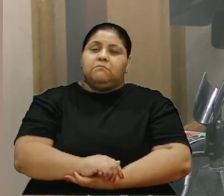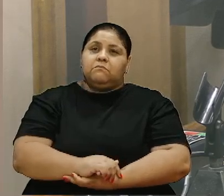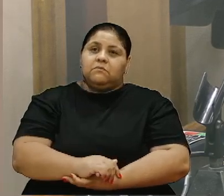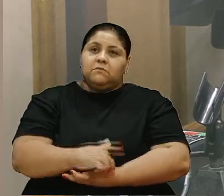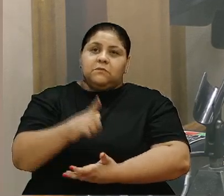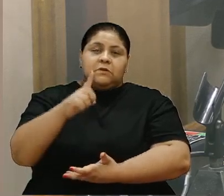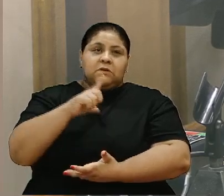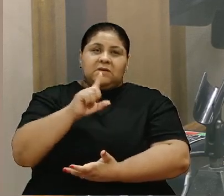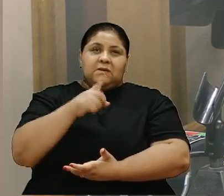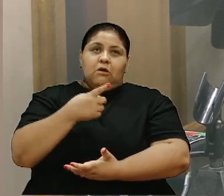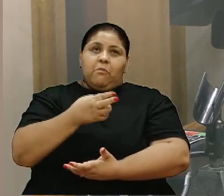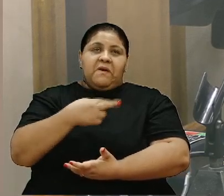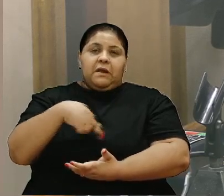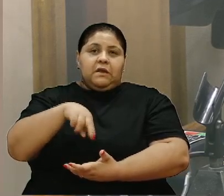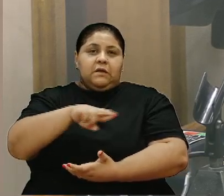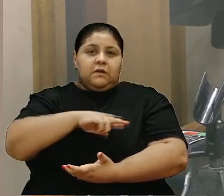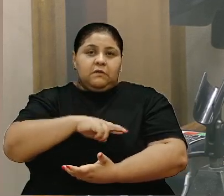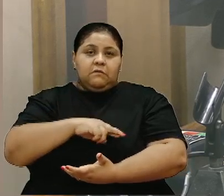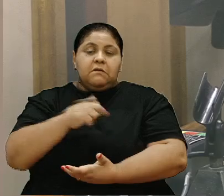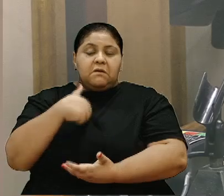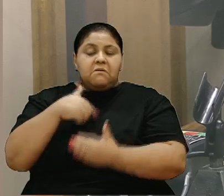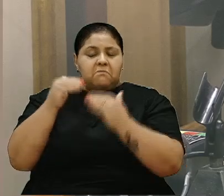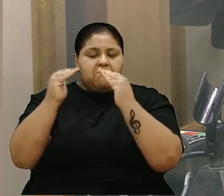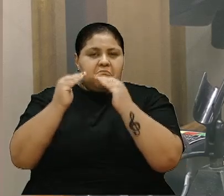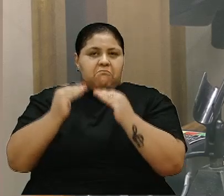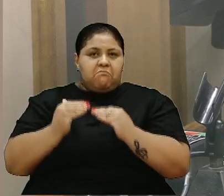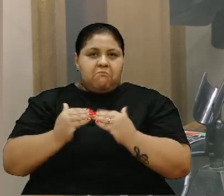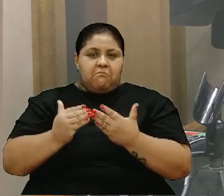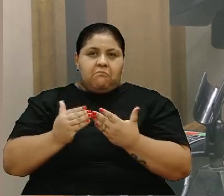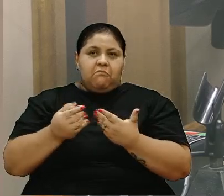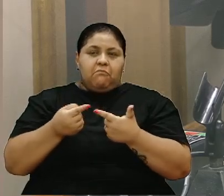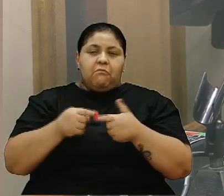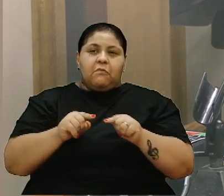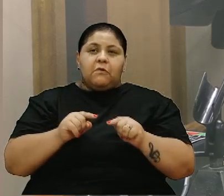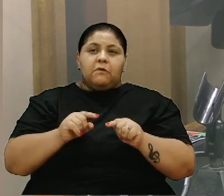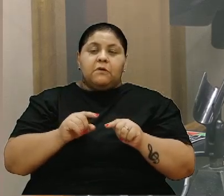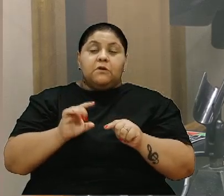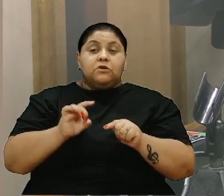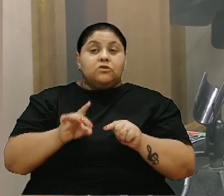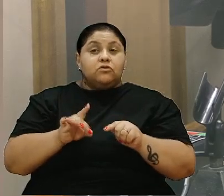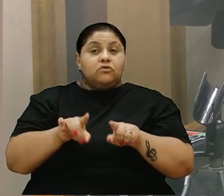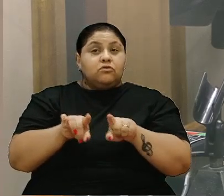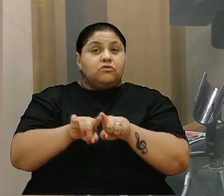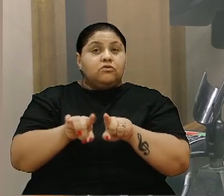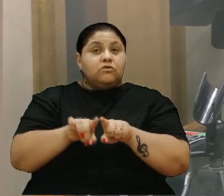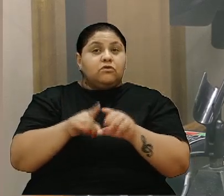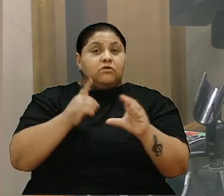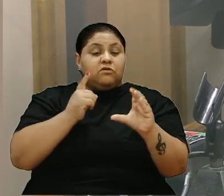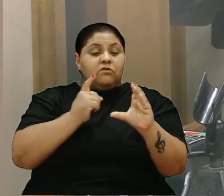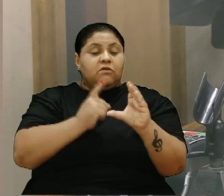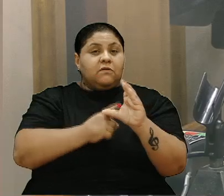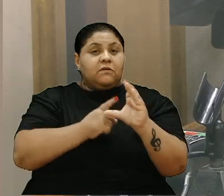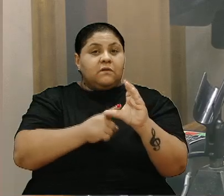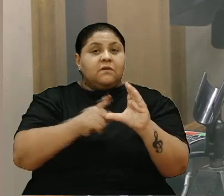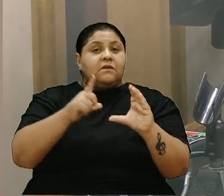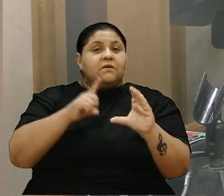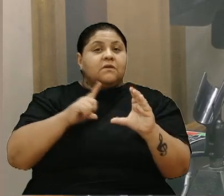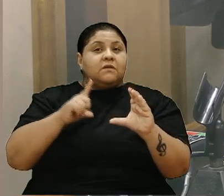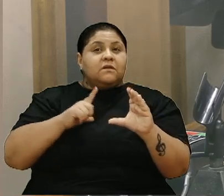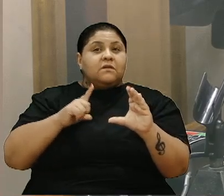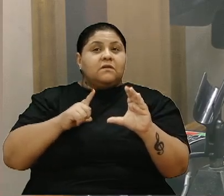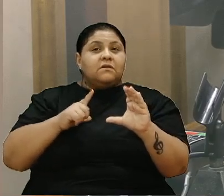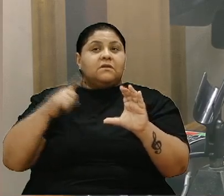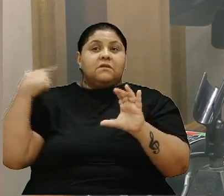uma religião, e eu concordo que não é uma religião, mas só que também o comunismo ele tem, sim, as suas raízes e as